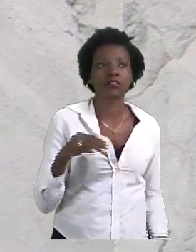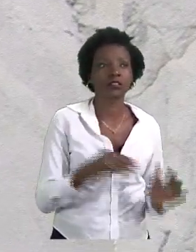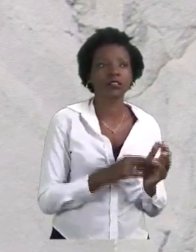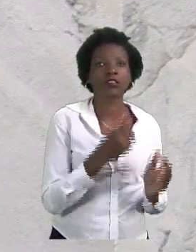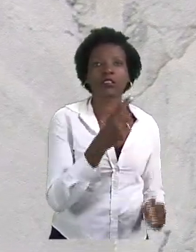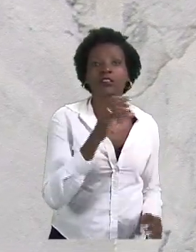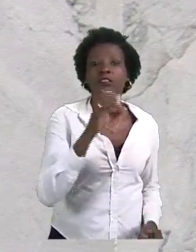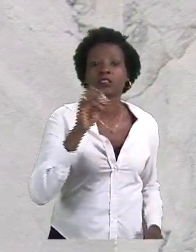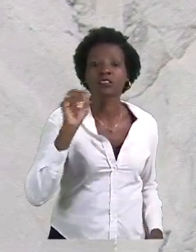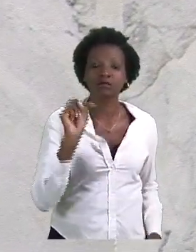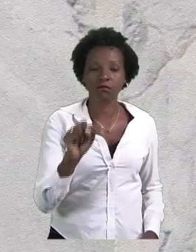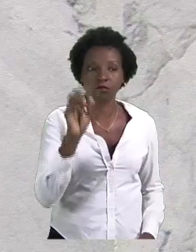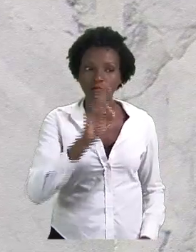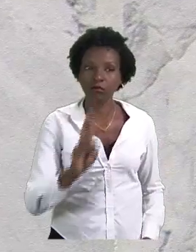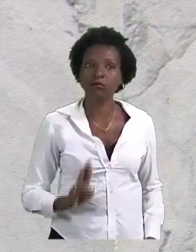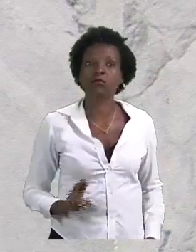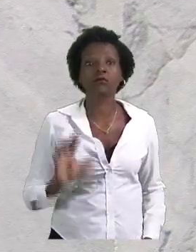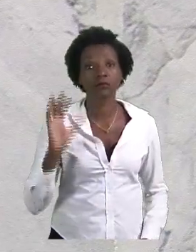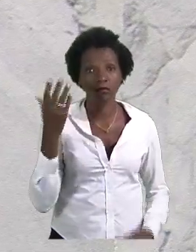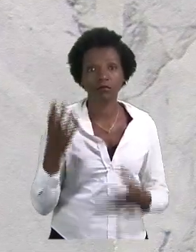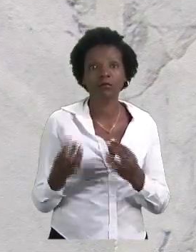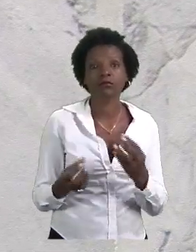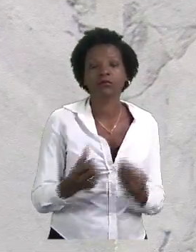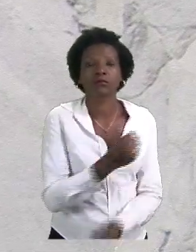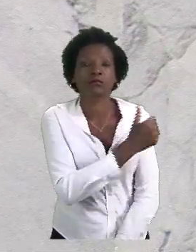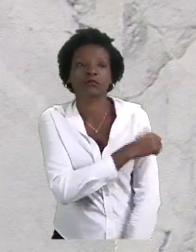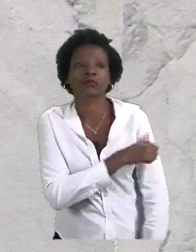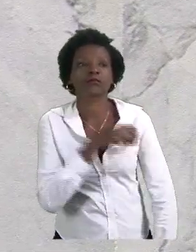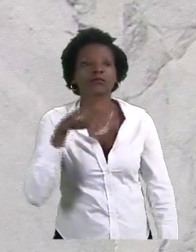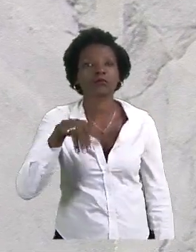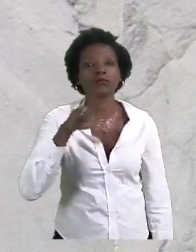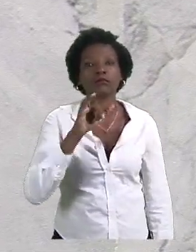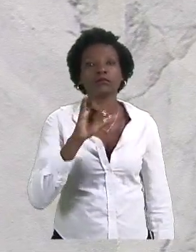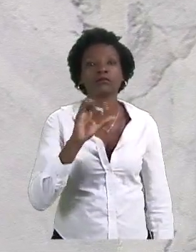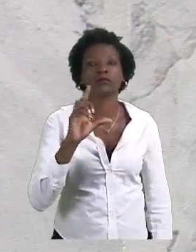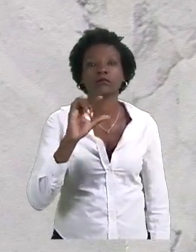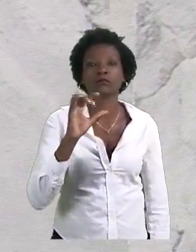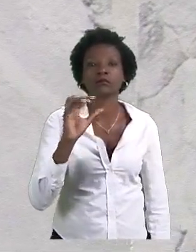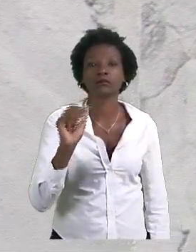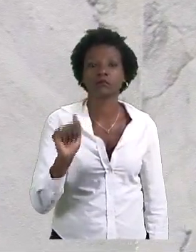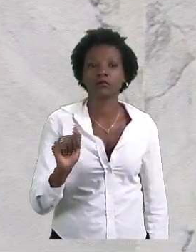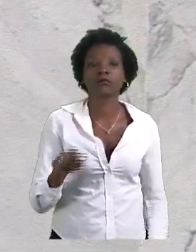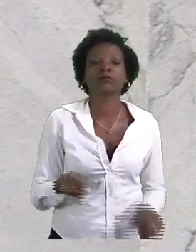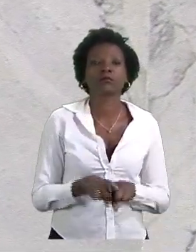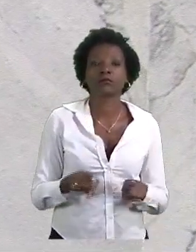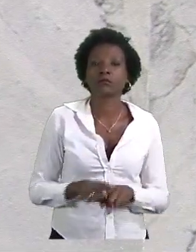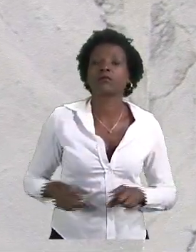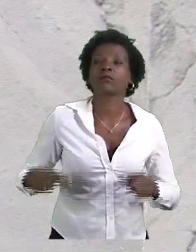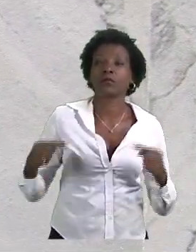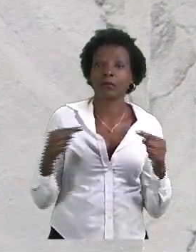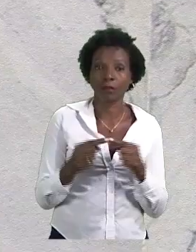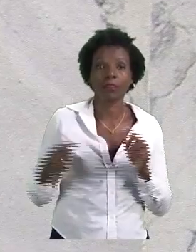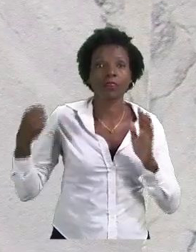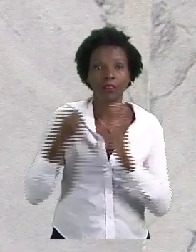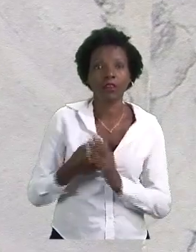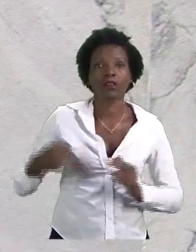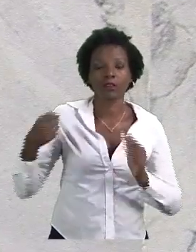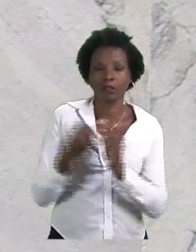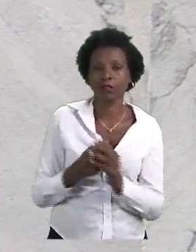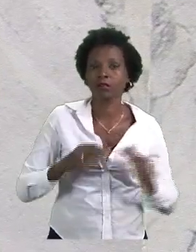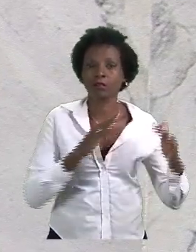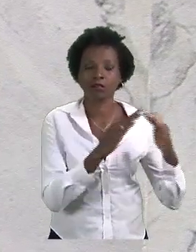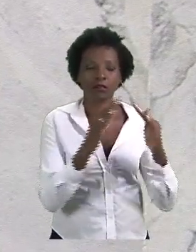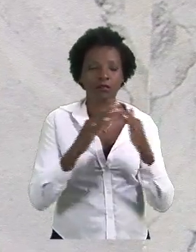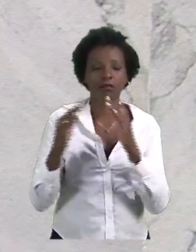com as milícias. Também é o modo de ação da luta por moradia digna, LMD,